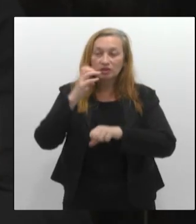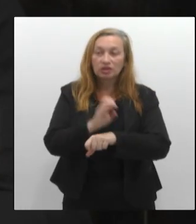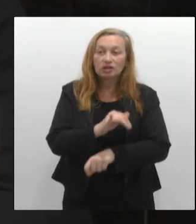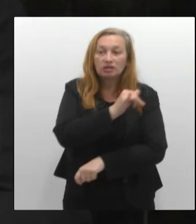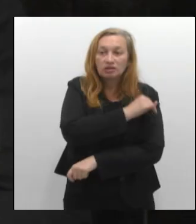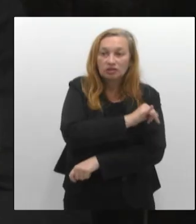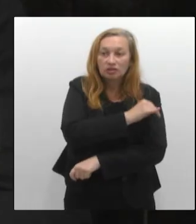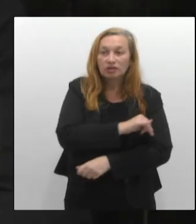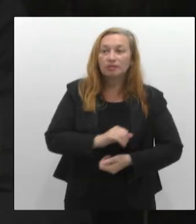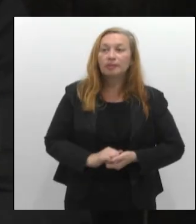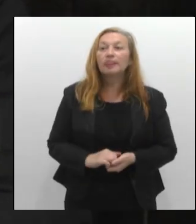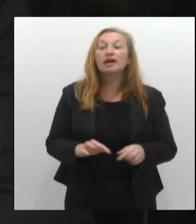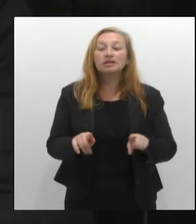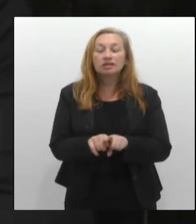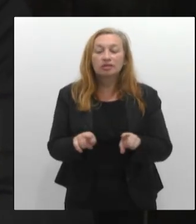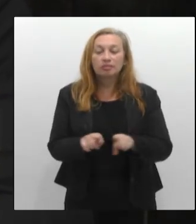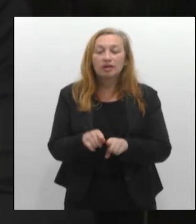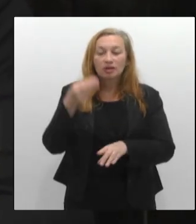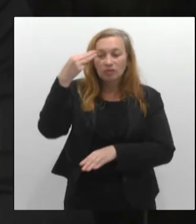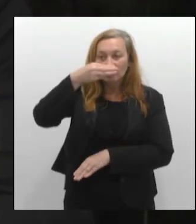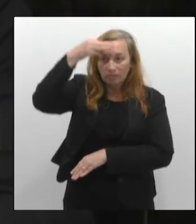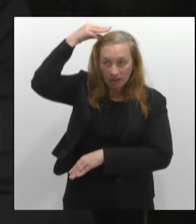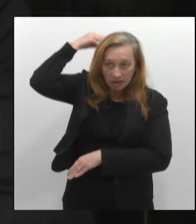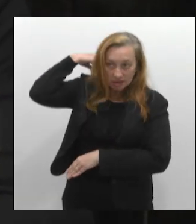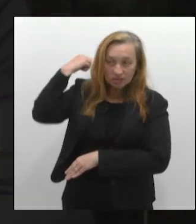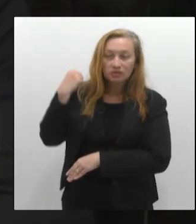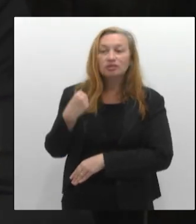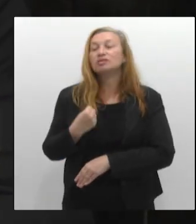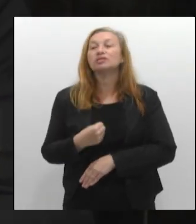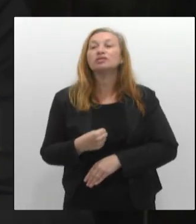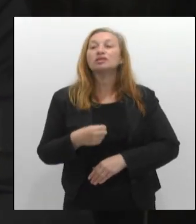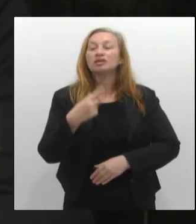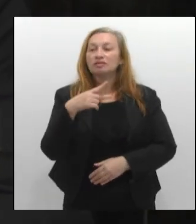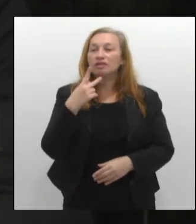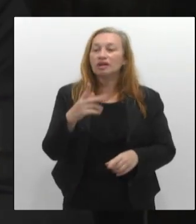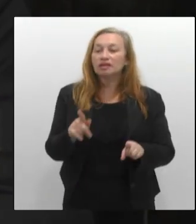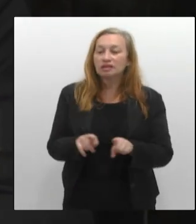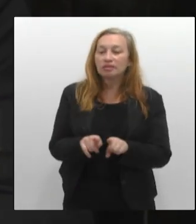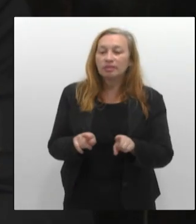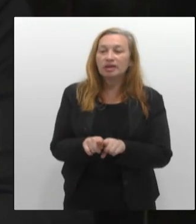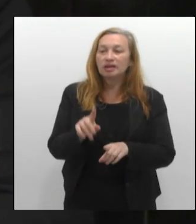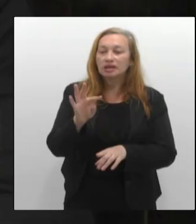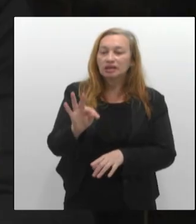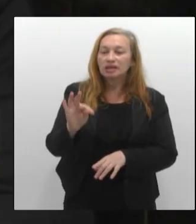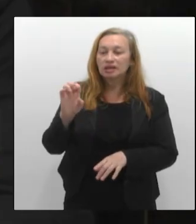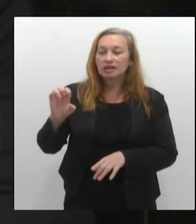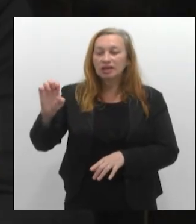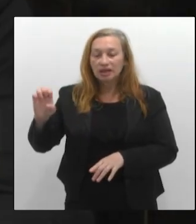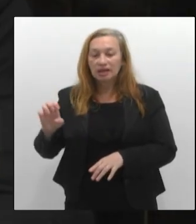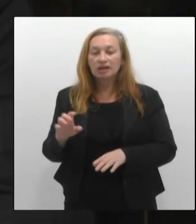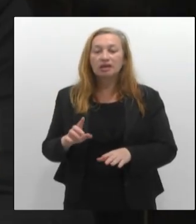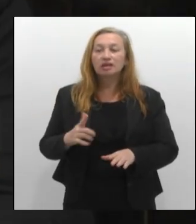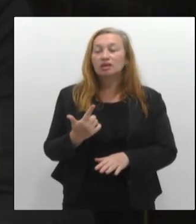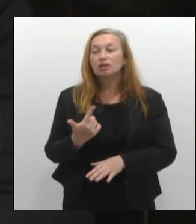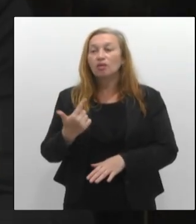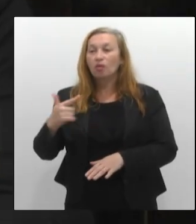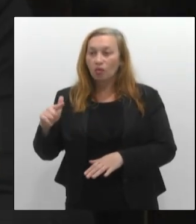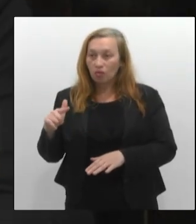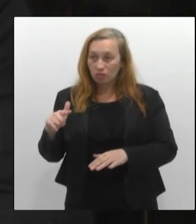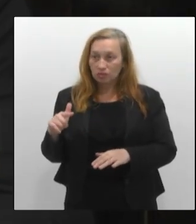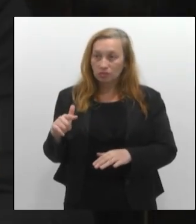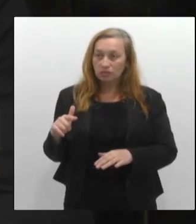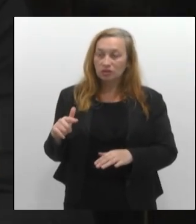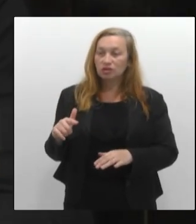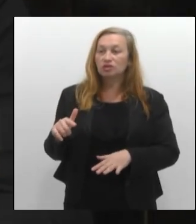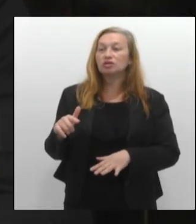Janeiro. Também o Márcio, que acabou de falar agora, no seu belo discurso também, do TCE, e as demais autoridades dessa mesma